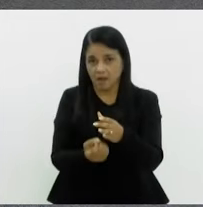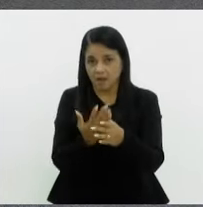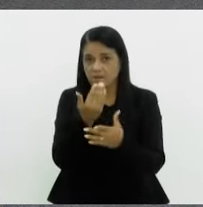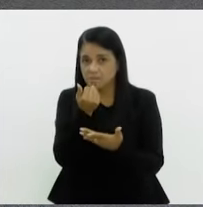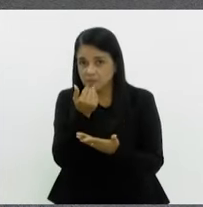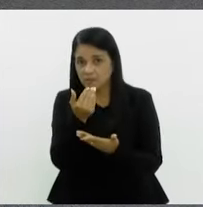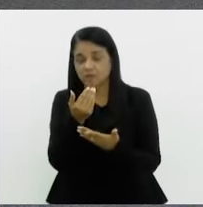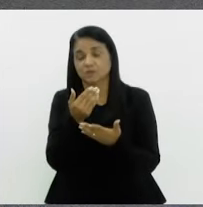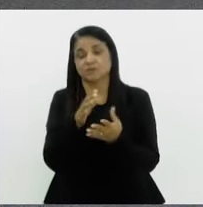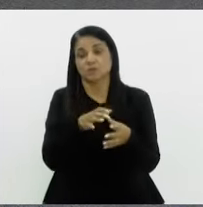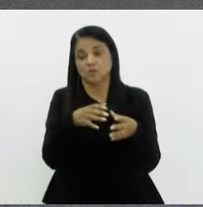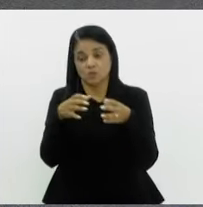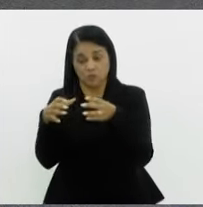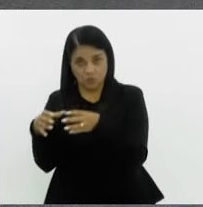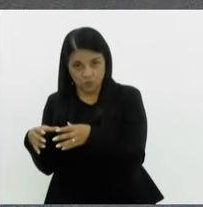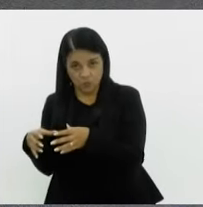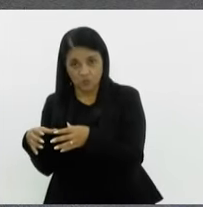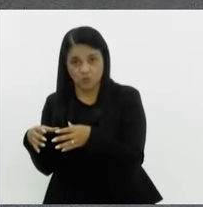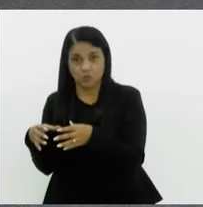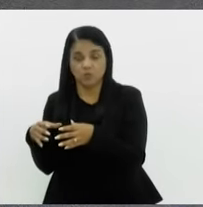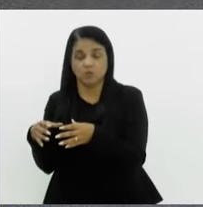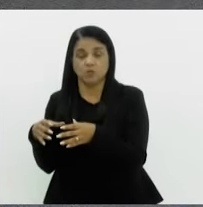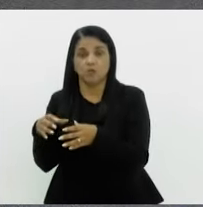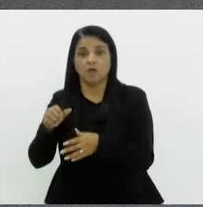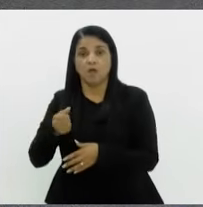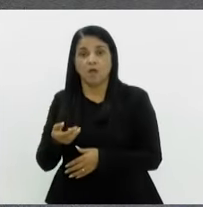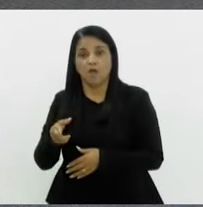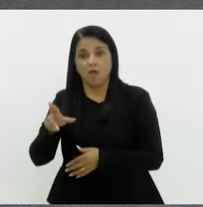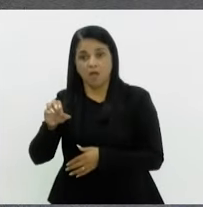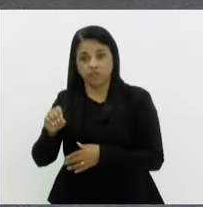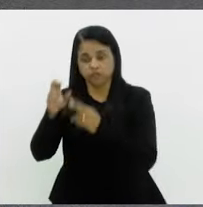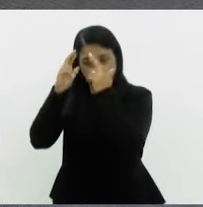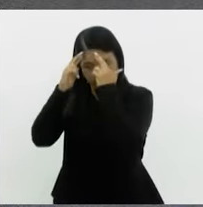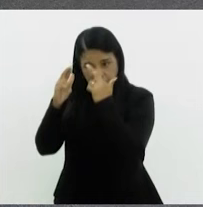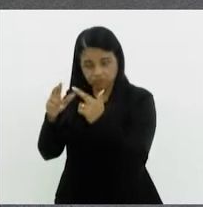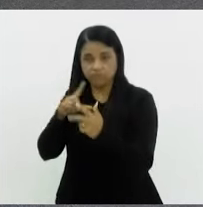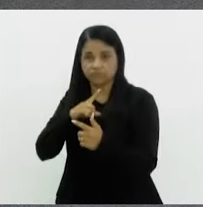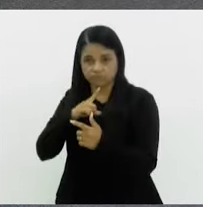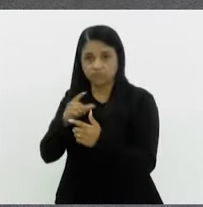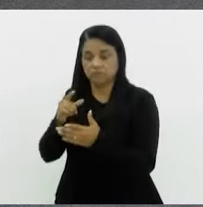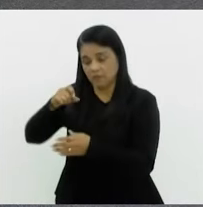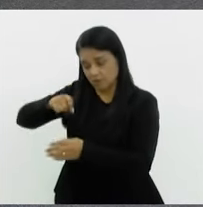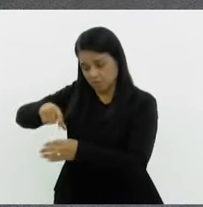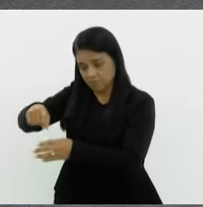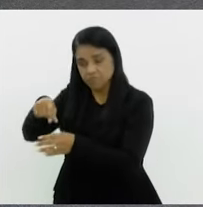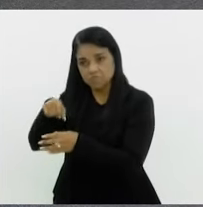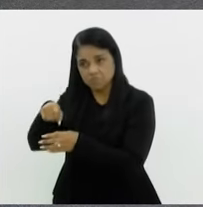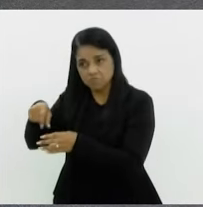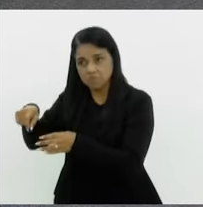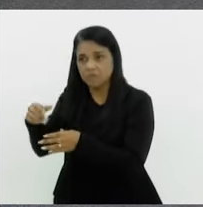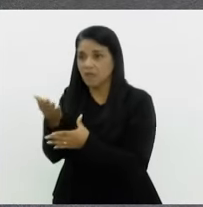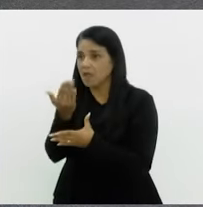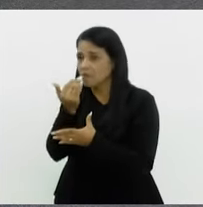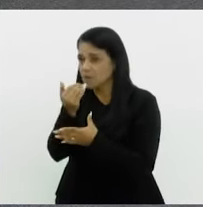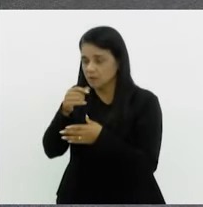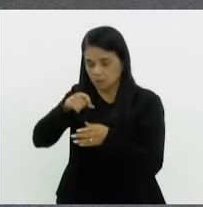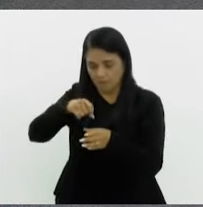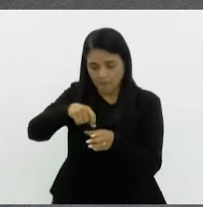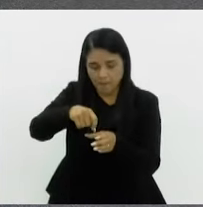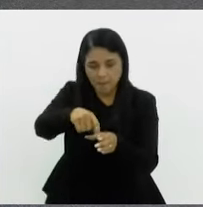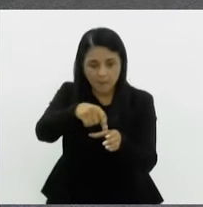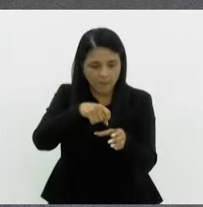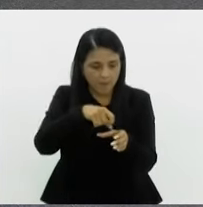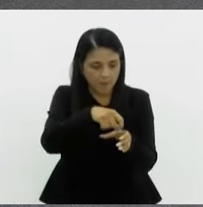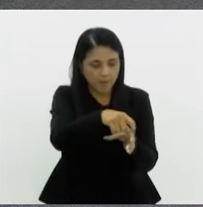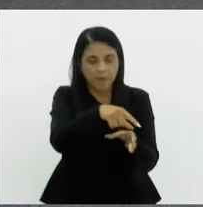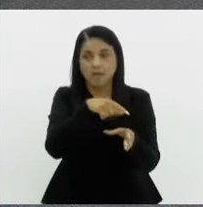parte do agronegócio há que ser respeitado. Produz alimentos e tem a preocupação